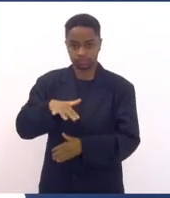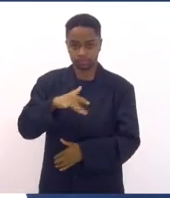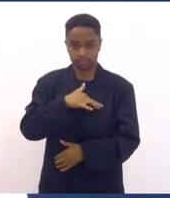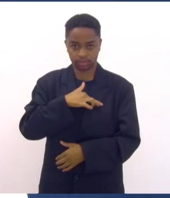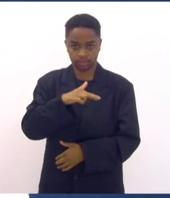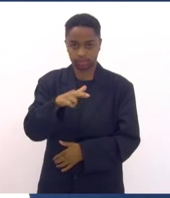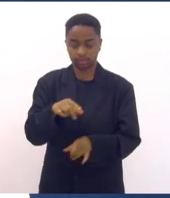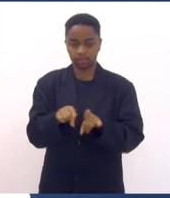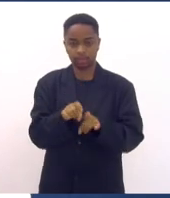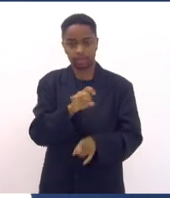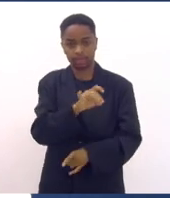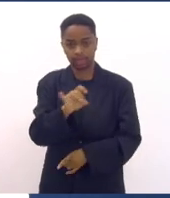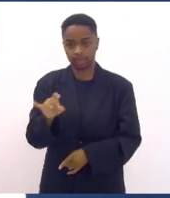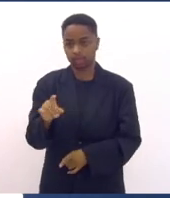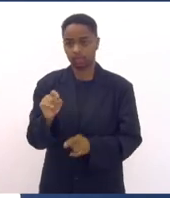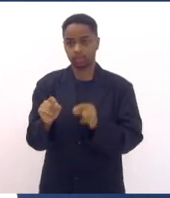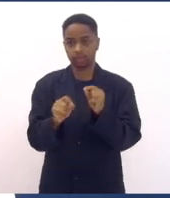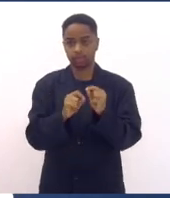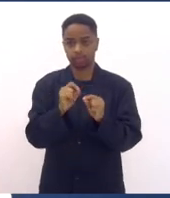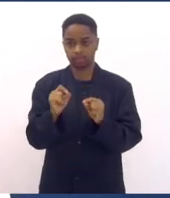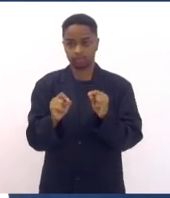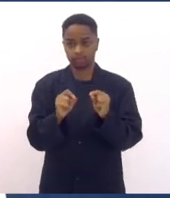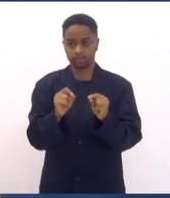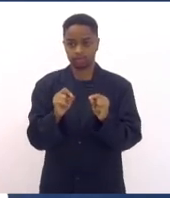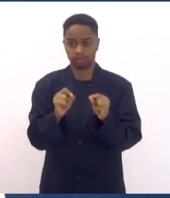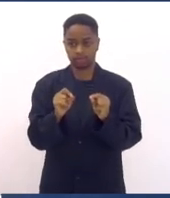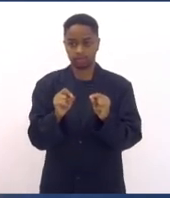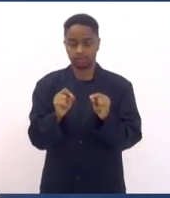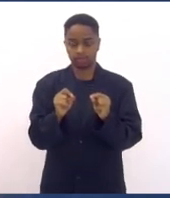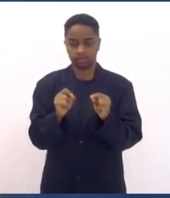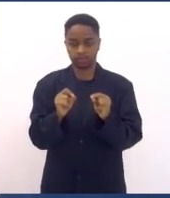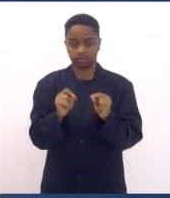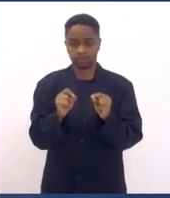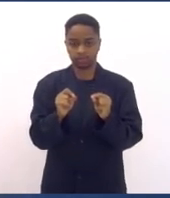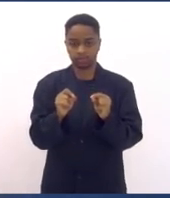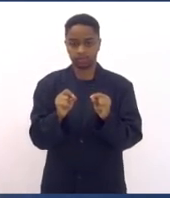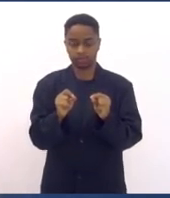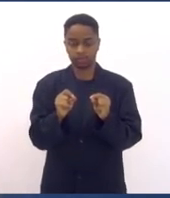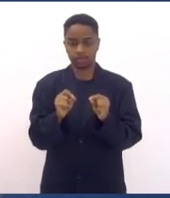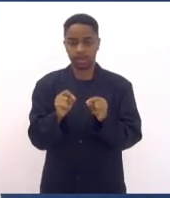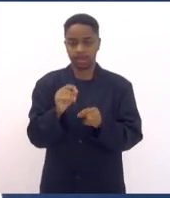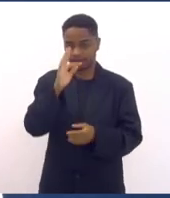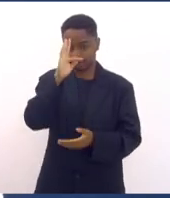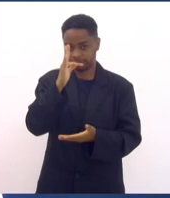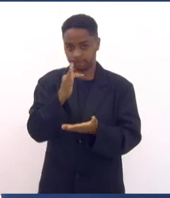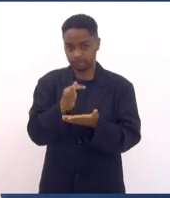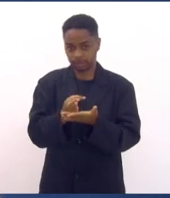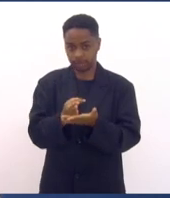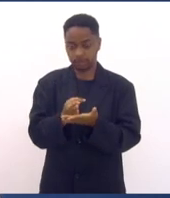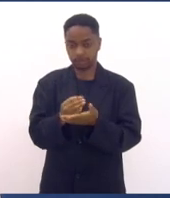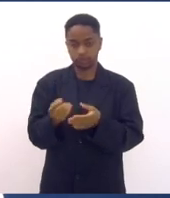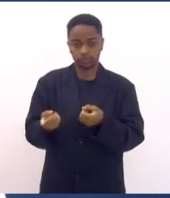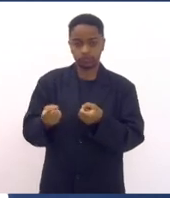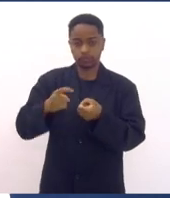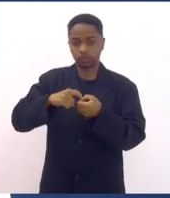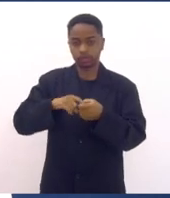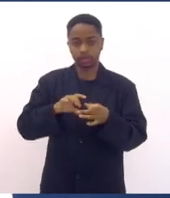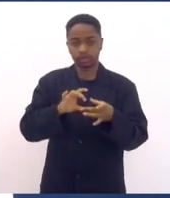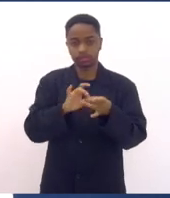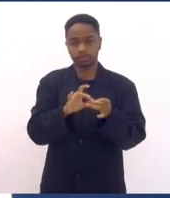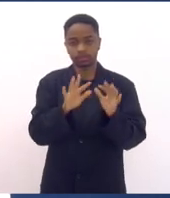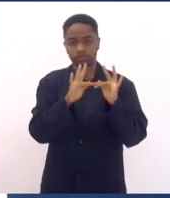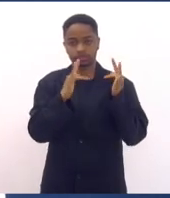é a ressurreição da fé no coração da